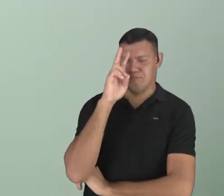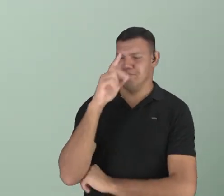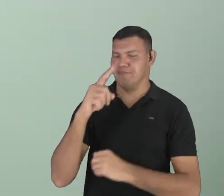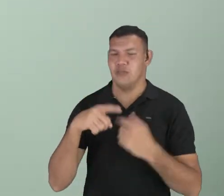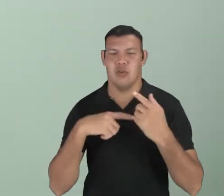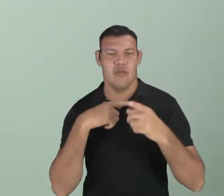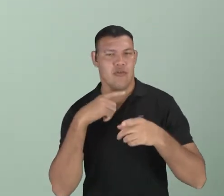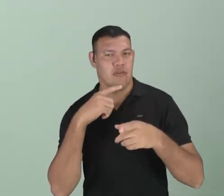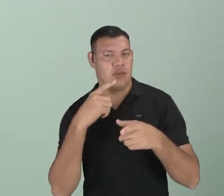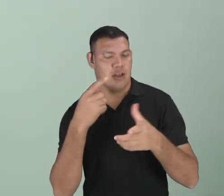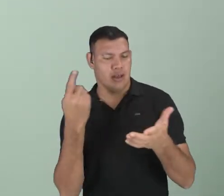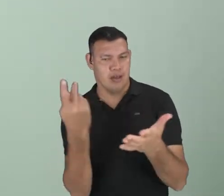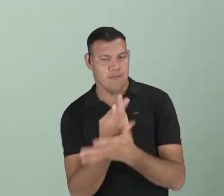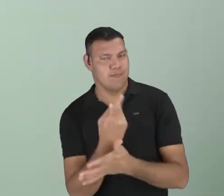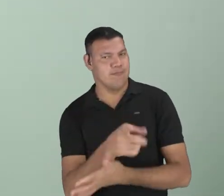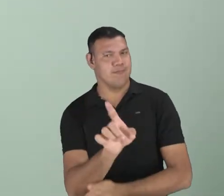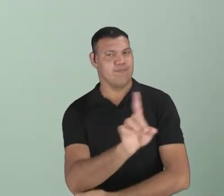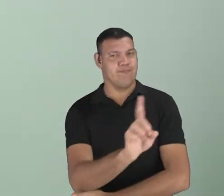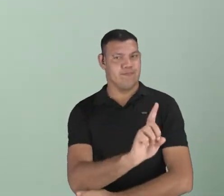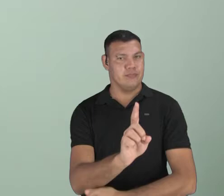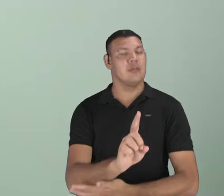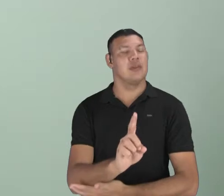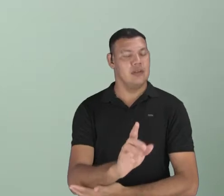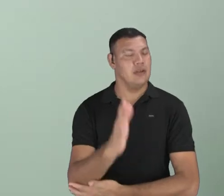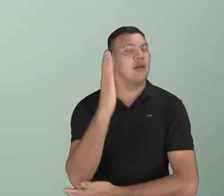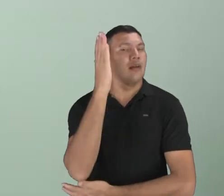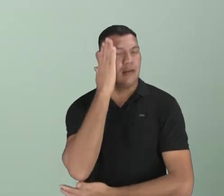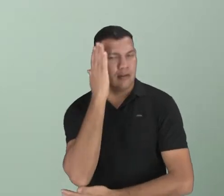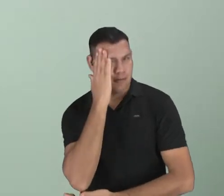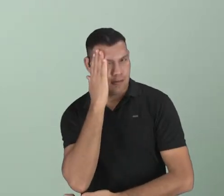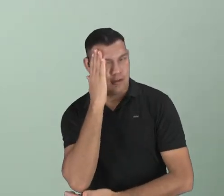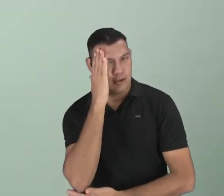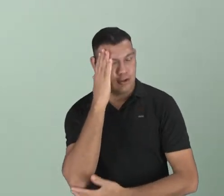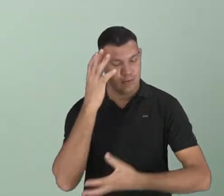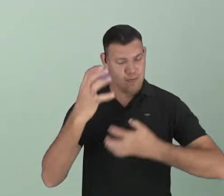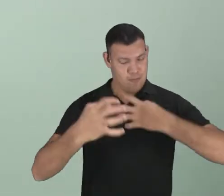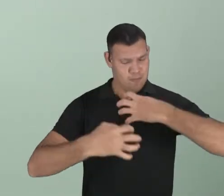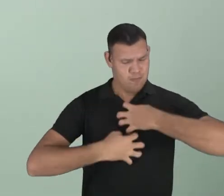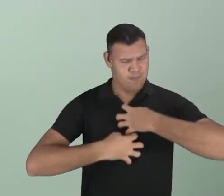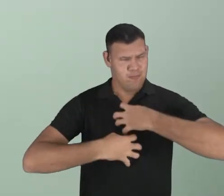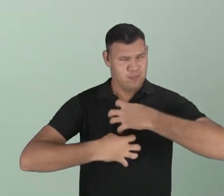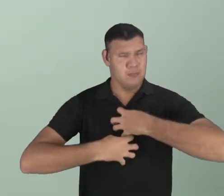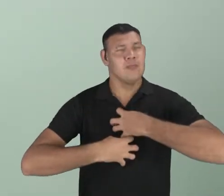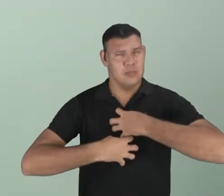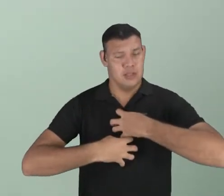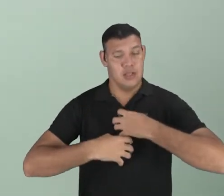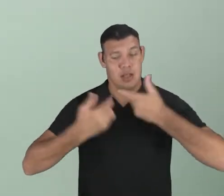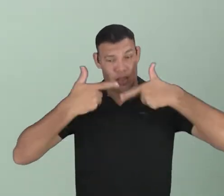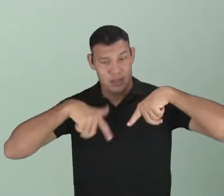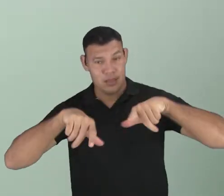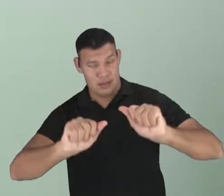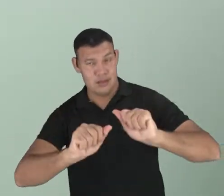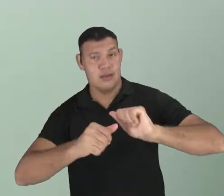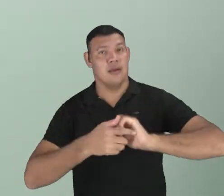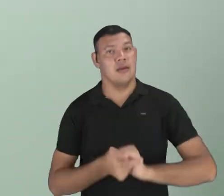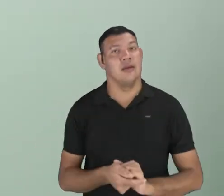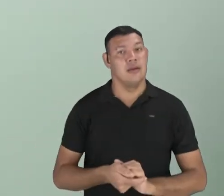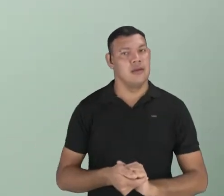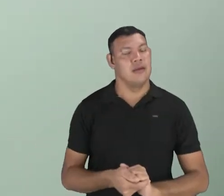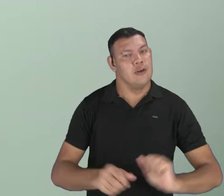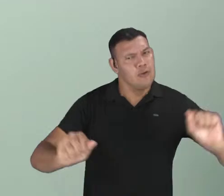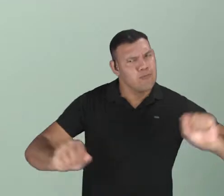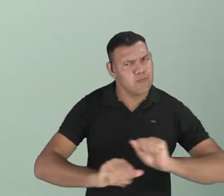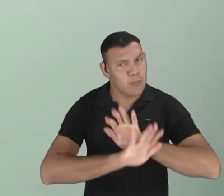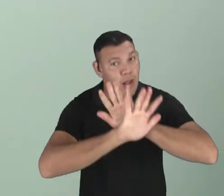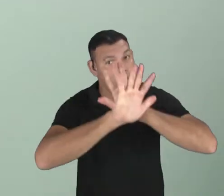tem como você errar. Você sempre vai saber qual a função da linguagem, ok? Então, para deixar